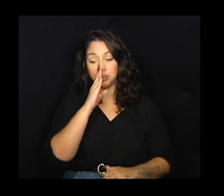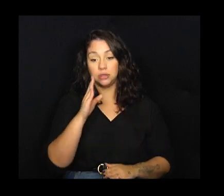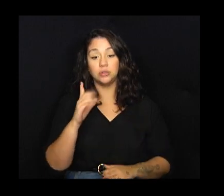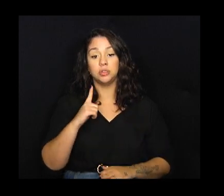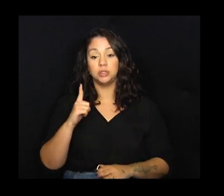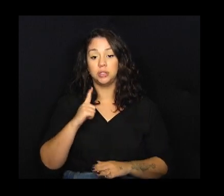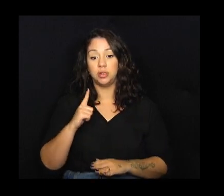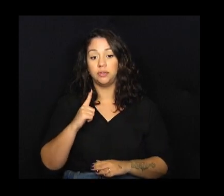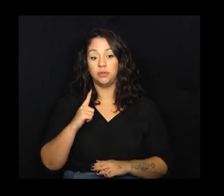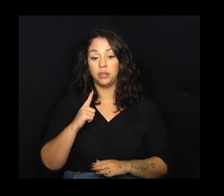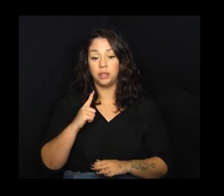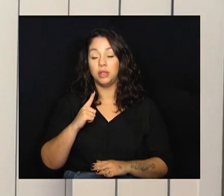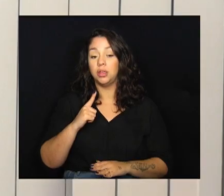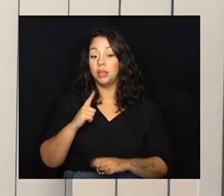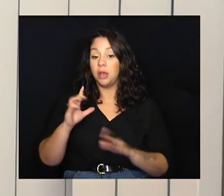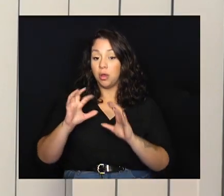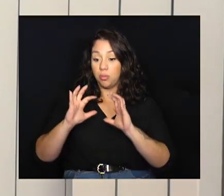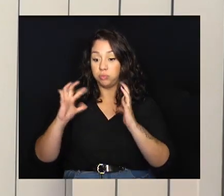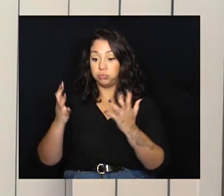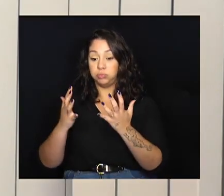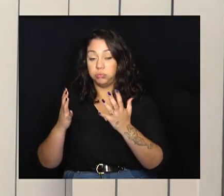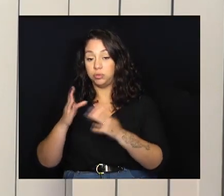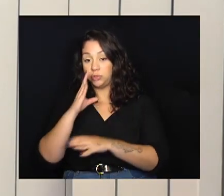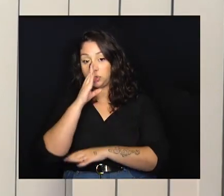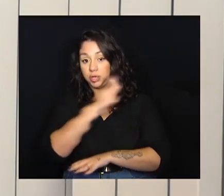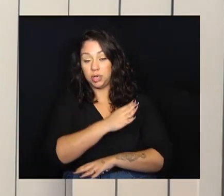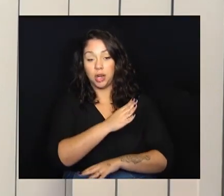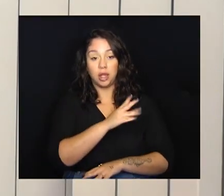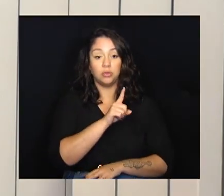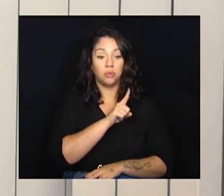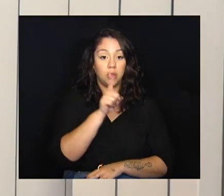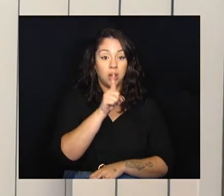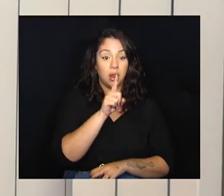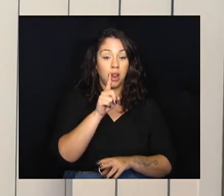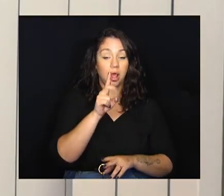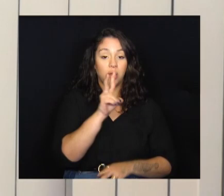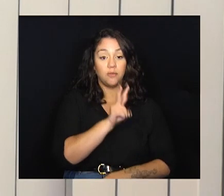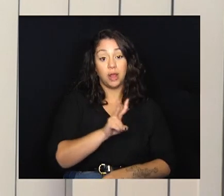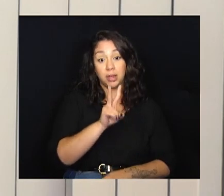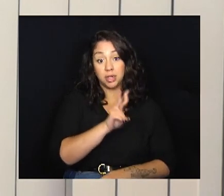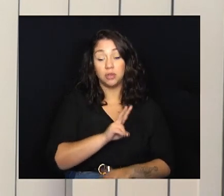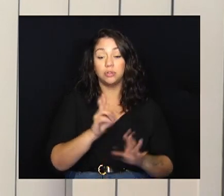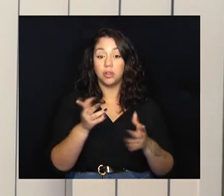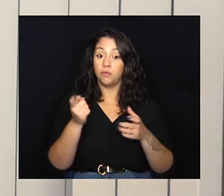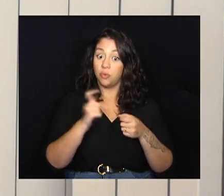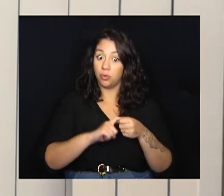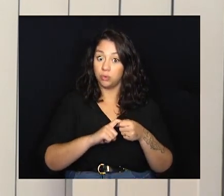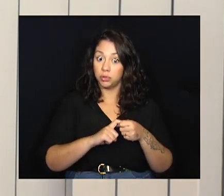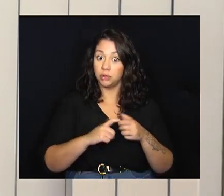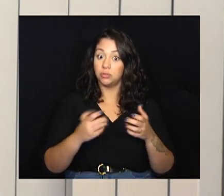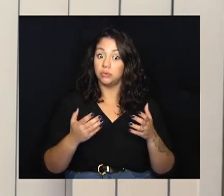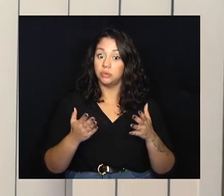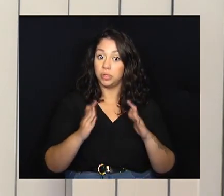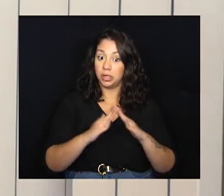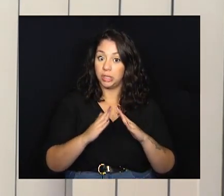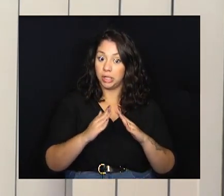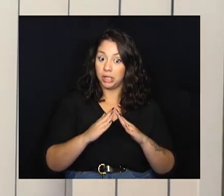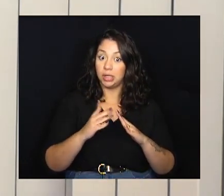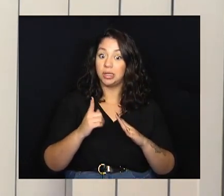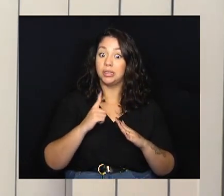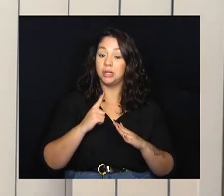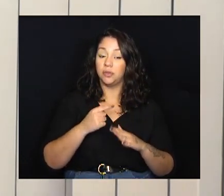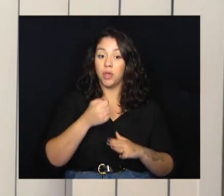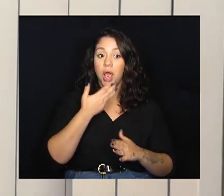estádio para Santa Casa lá de Valinhos e já está se recuperando em casa foi um susto em tanto né pela quantidade